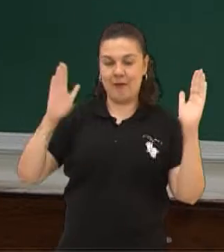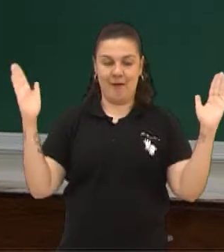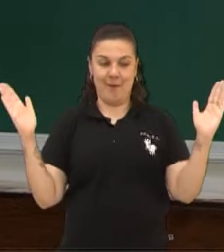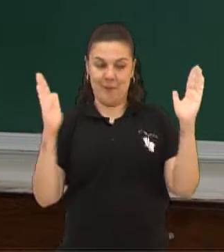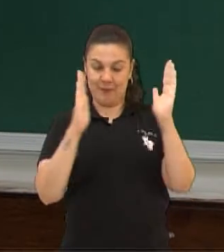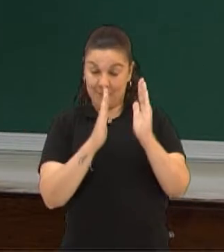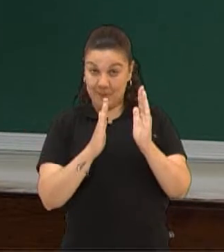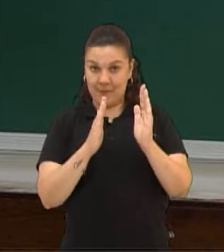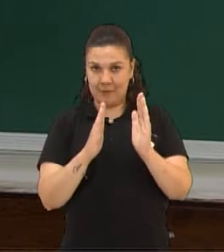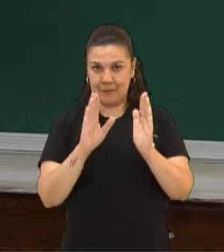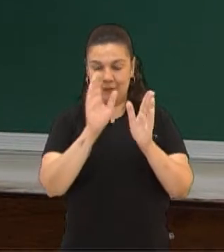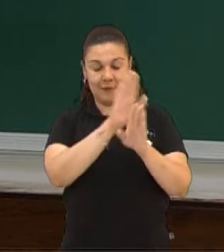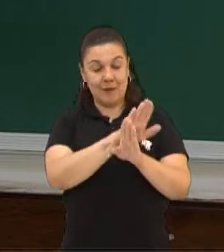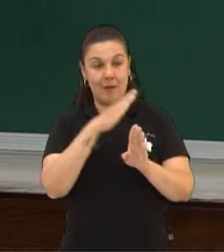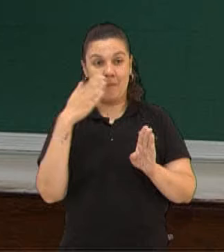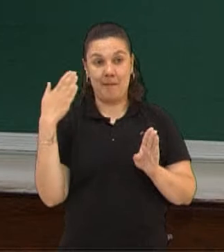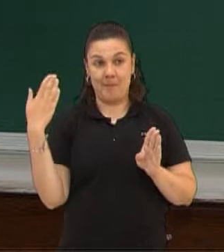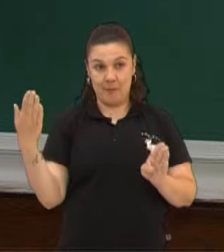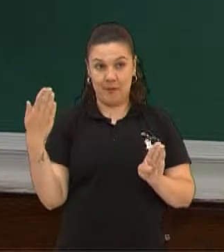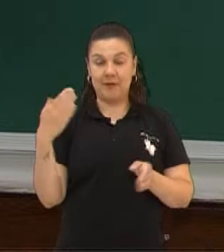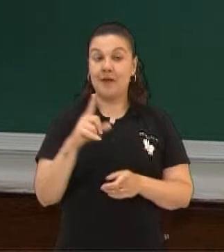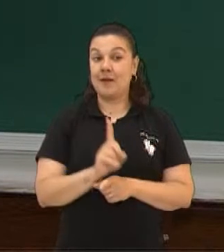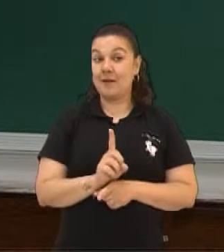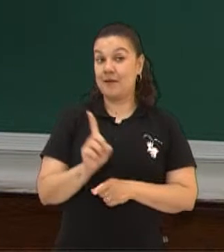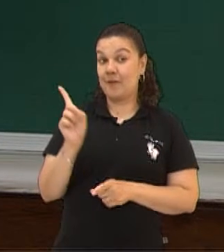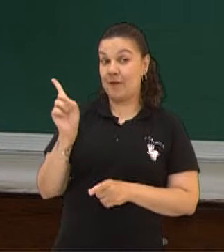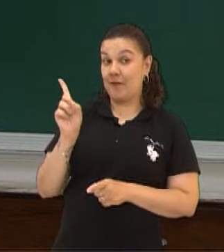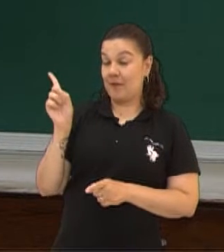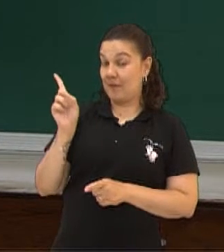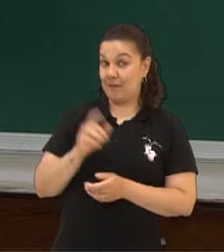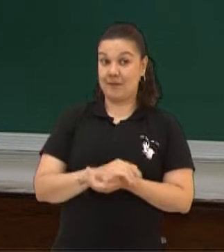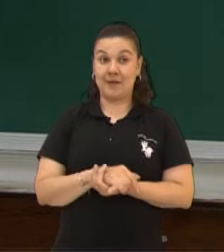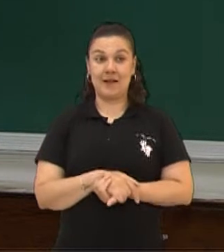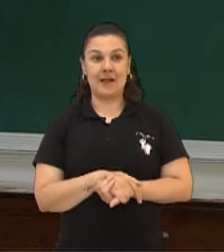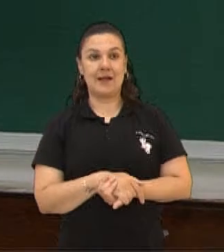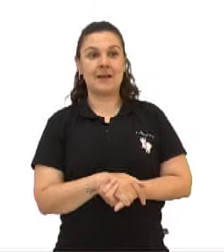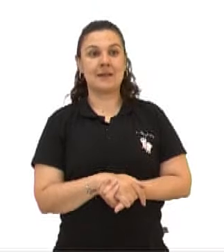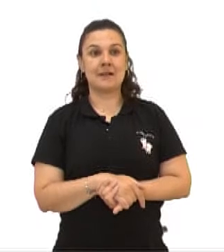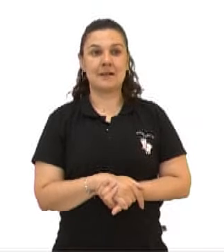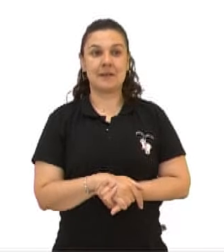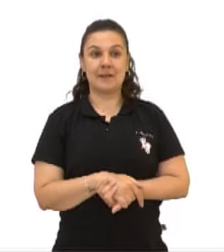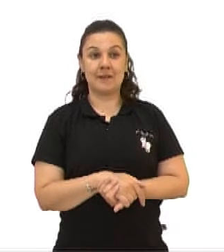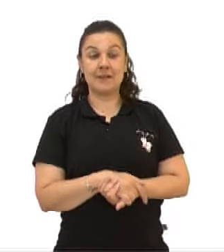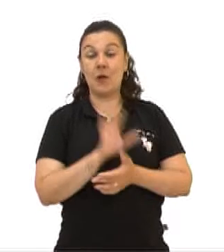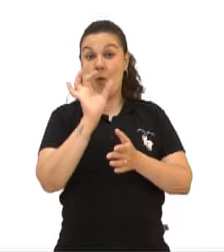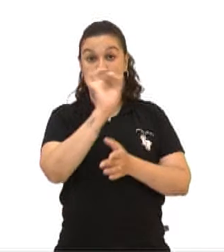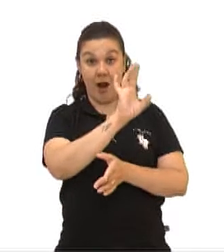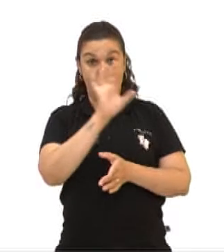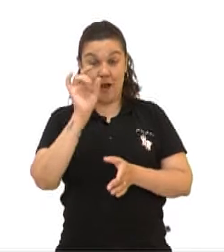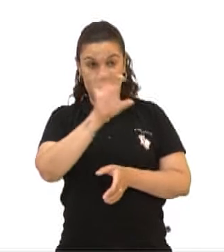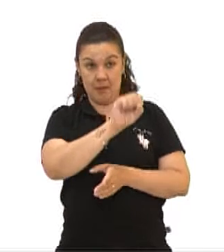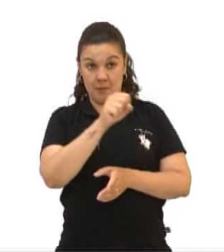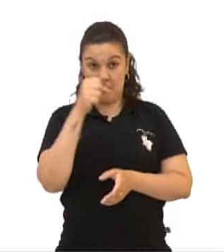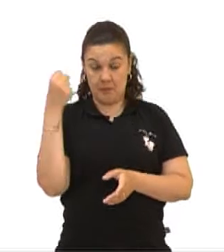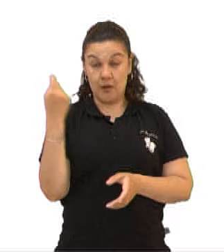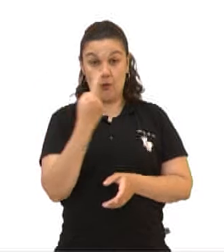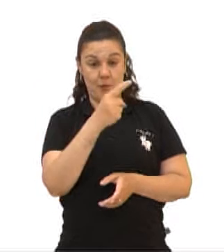da porta e da janela. Para isso, olha a dica que ele deu em azulzinho ali para vocês. A área de cada porta